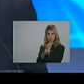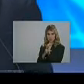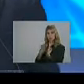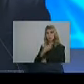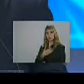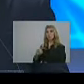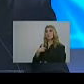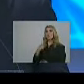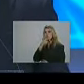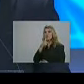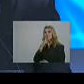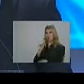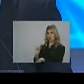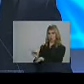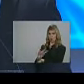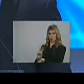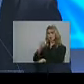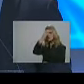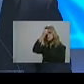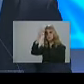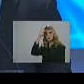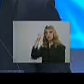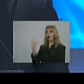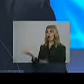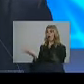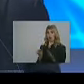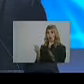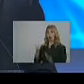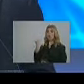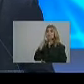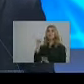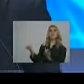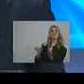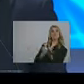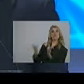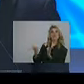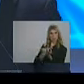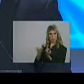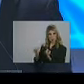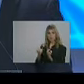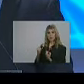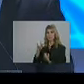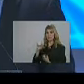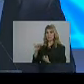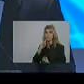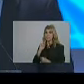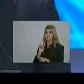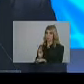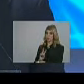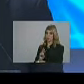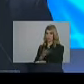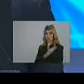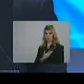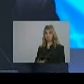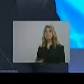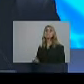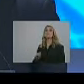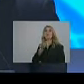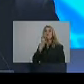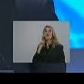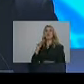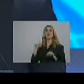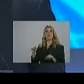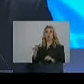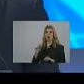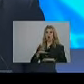vou equipar a Guarda Municipal. Nós acabamos de receber agora as informações do ISP, que é o Instituto de Segurança Pública, e ele disse que os